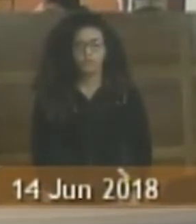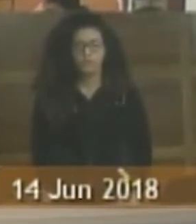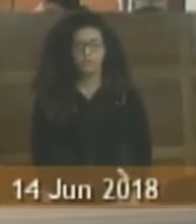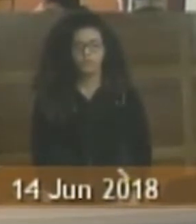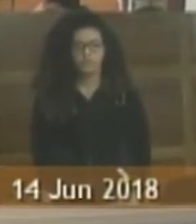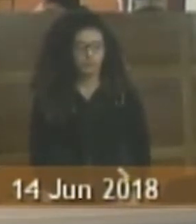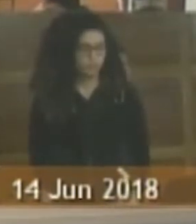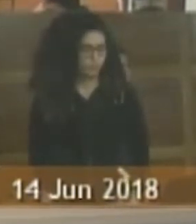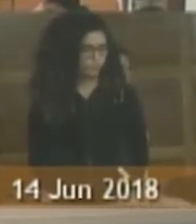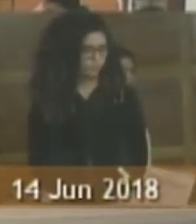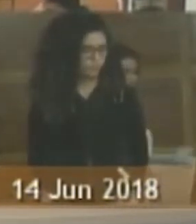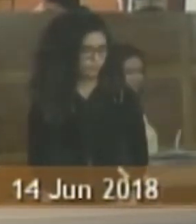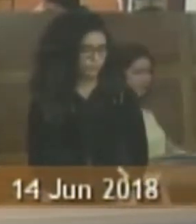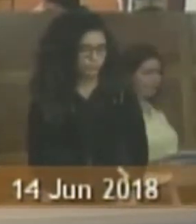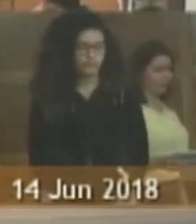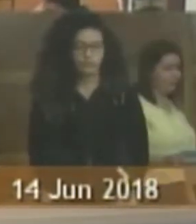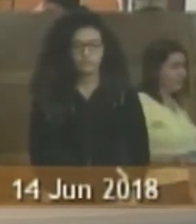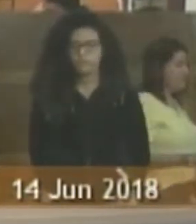Aprovado por 9 votos.